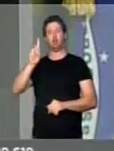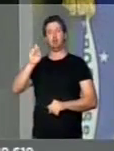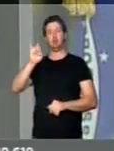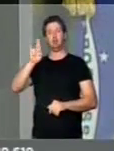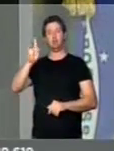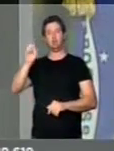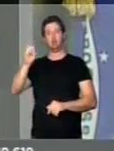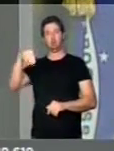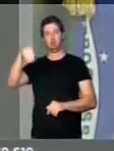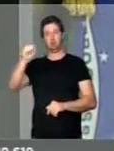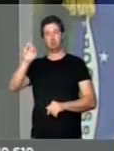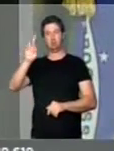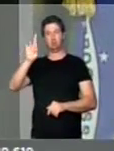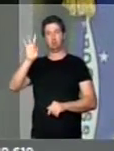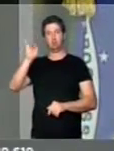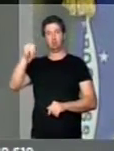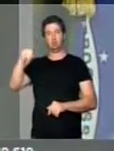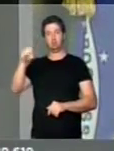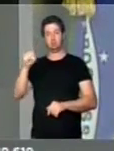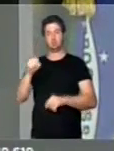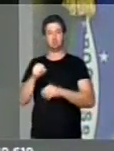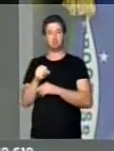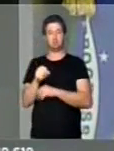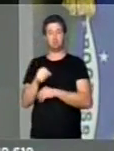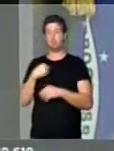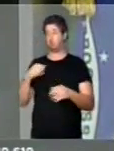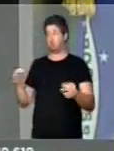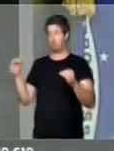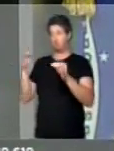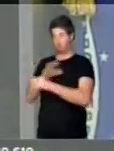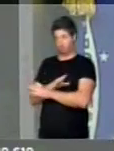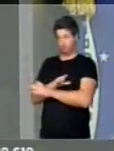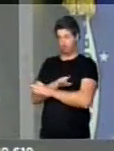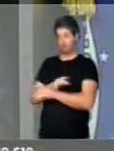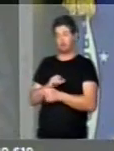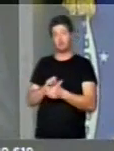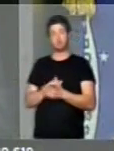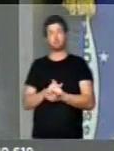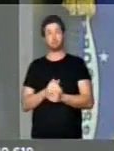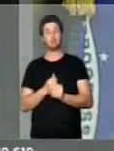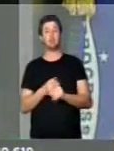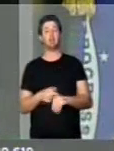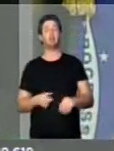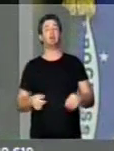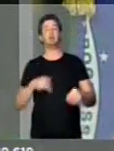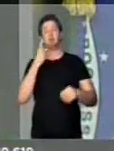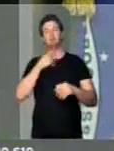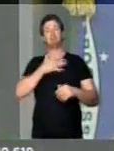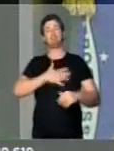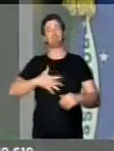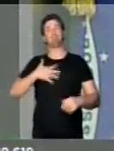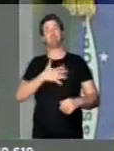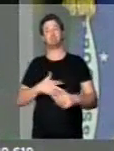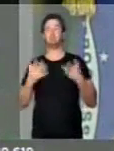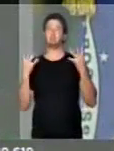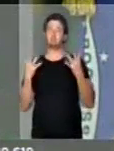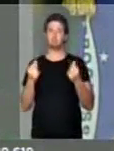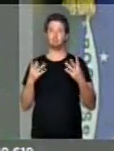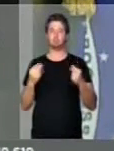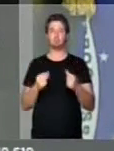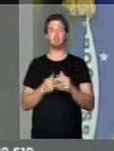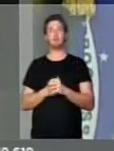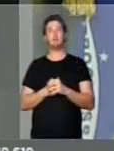a quem agradeço. Para concluir, senhor presidente, eu queria dizer aqui com muita satisfação também